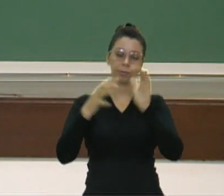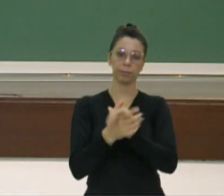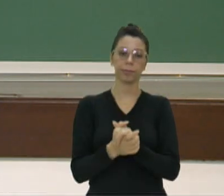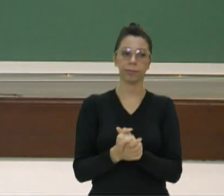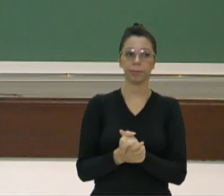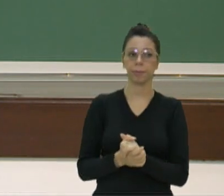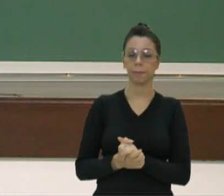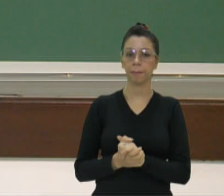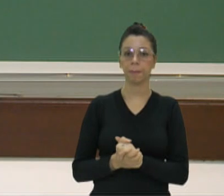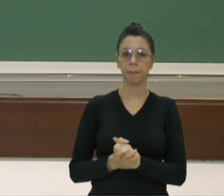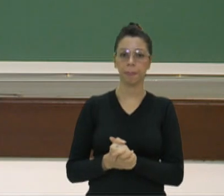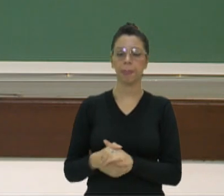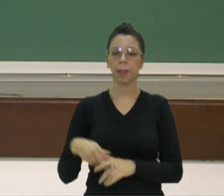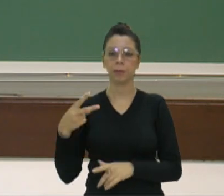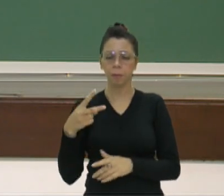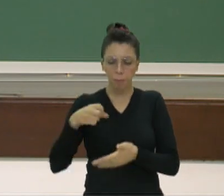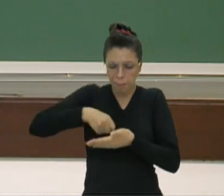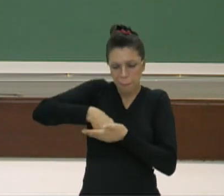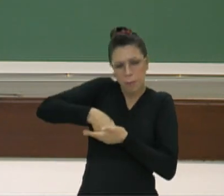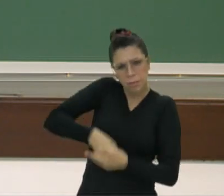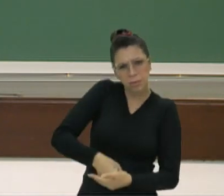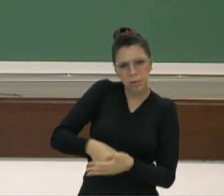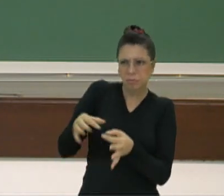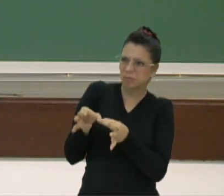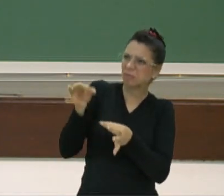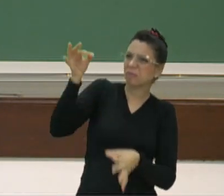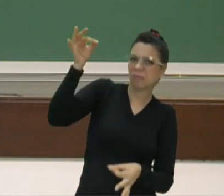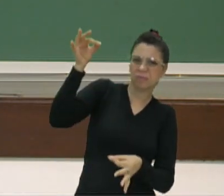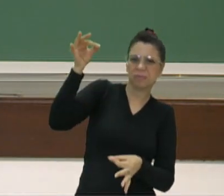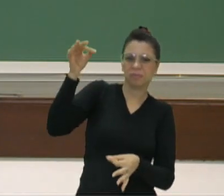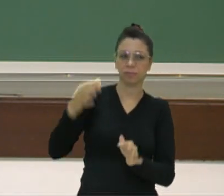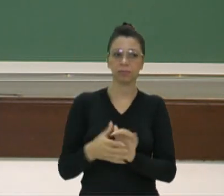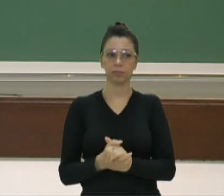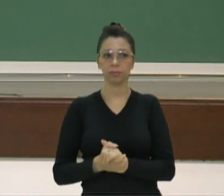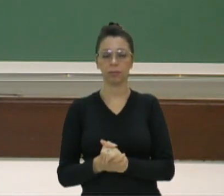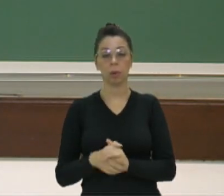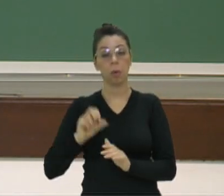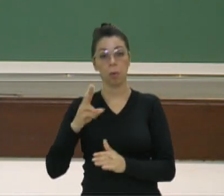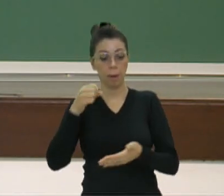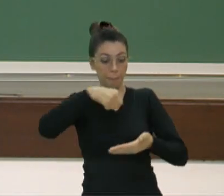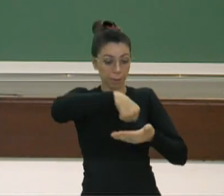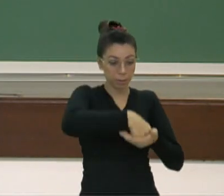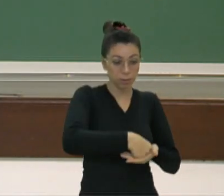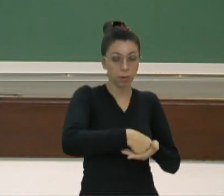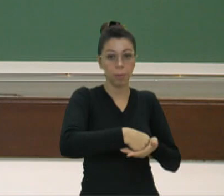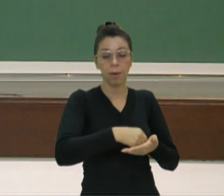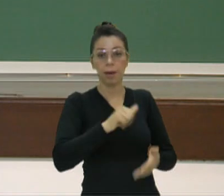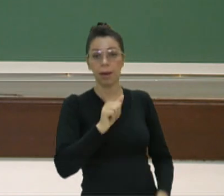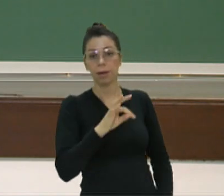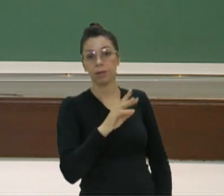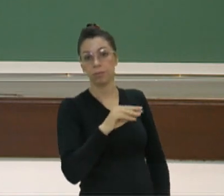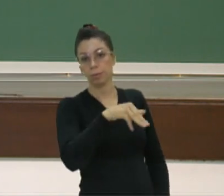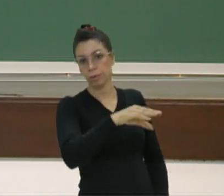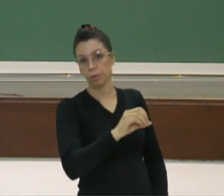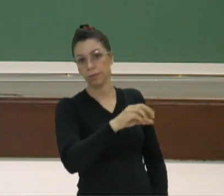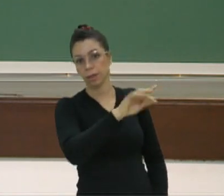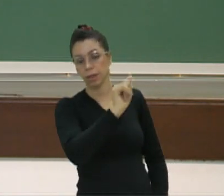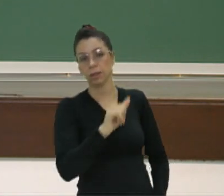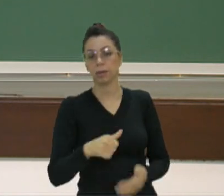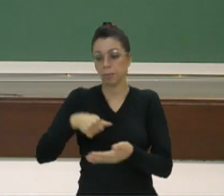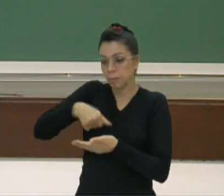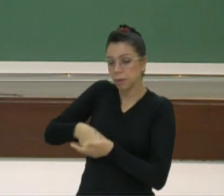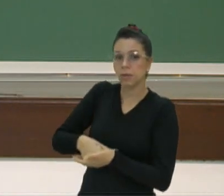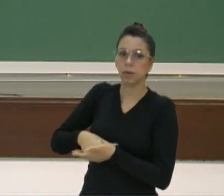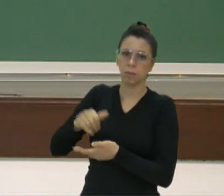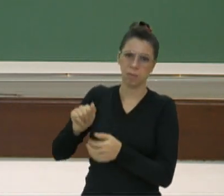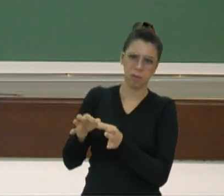segunda, pressão-altitude. Este termo nem existe, ou é pressão atmosférica ou é altitude. Pressão-altitude não